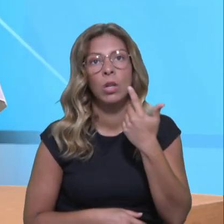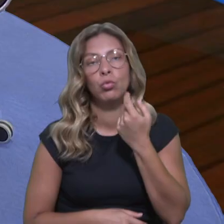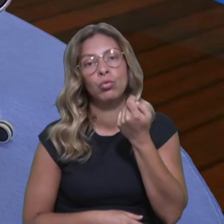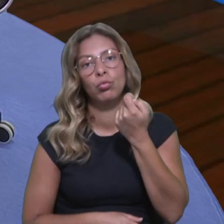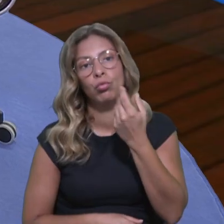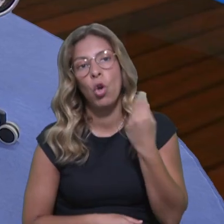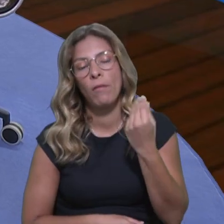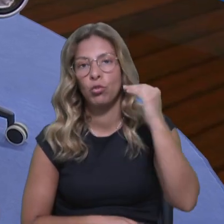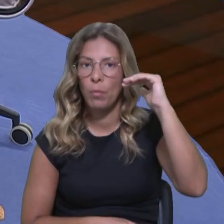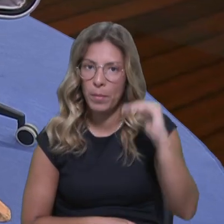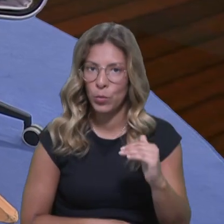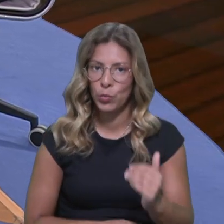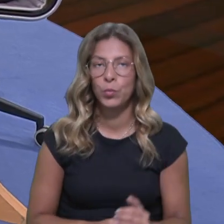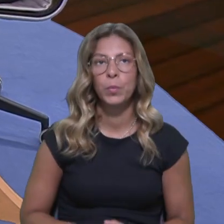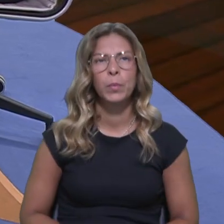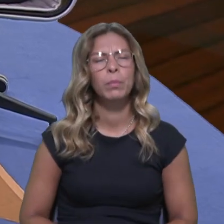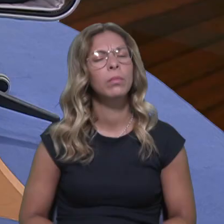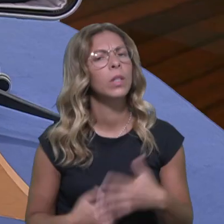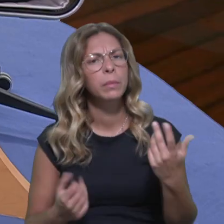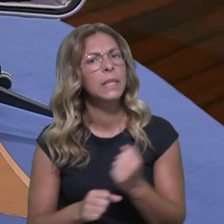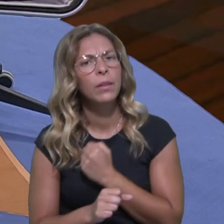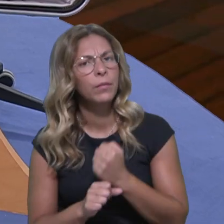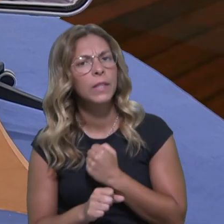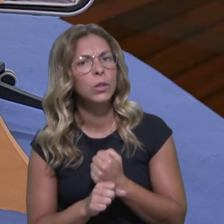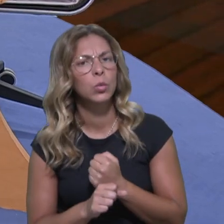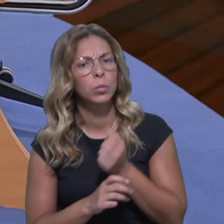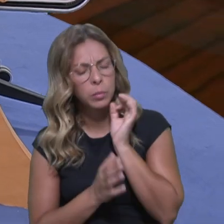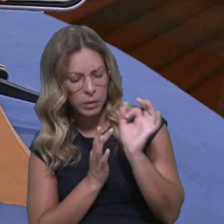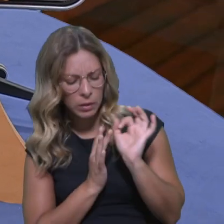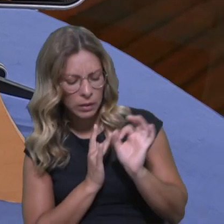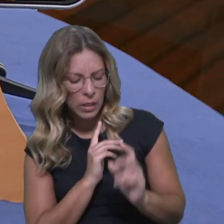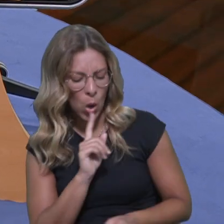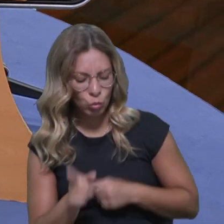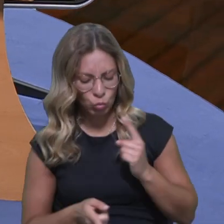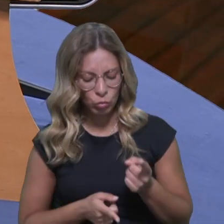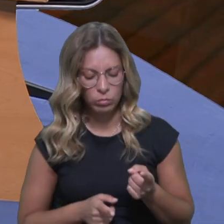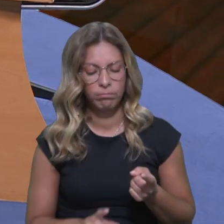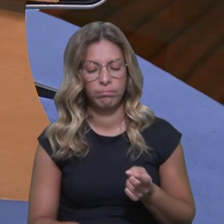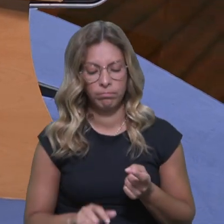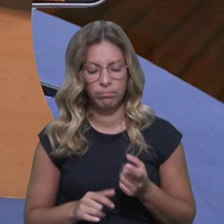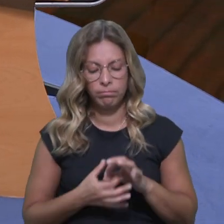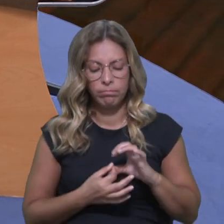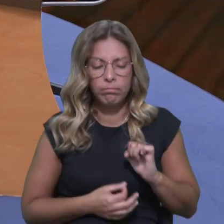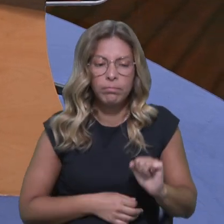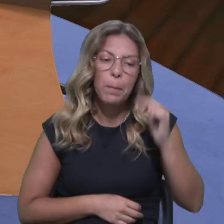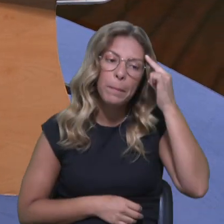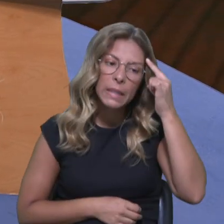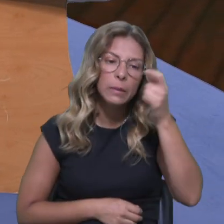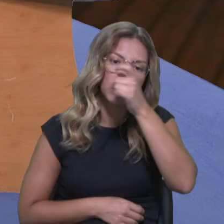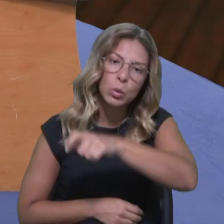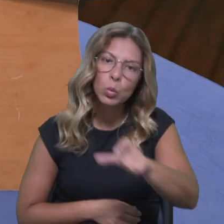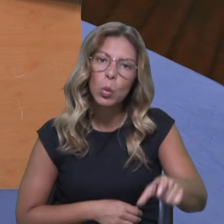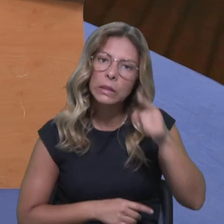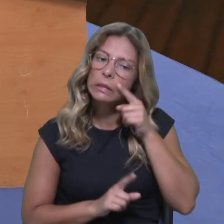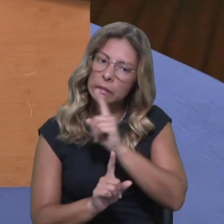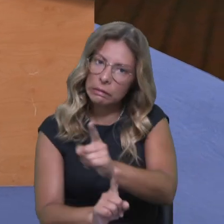que estratégia pastoral, que serviço específico é necessário promover a pensar precisamente nesta população? Isto